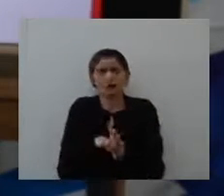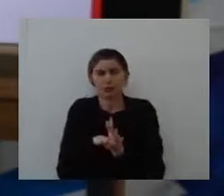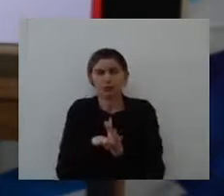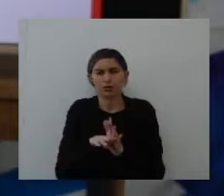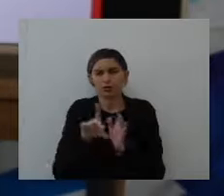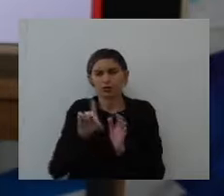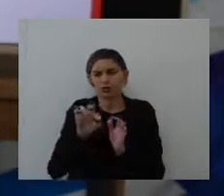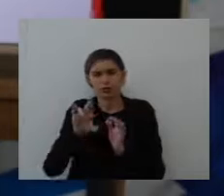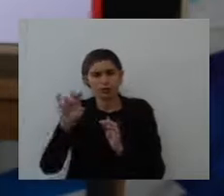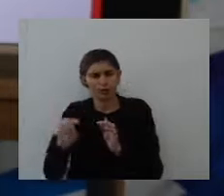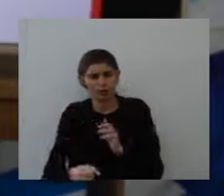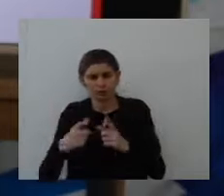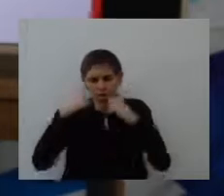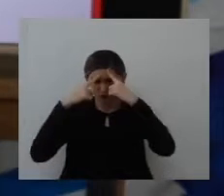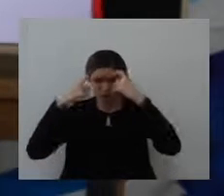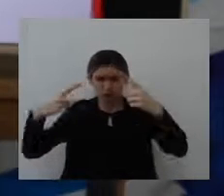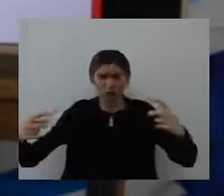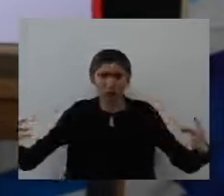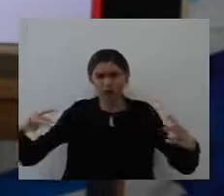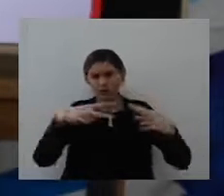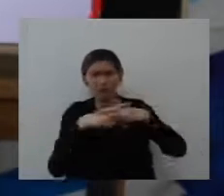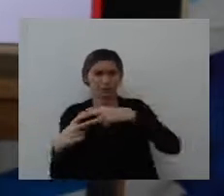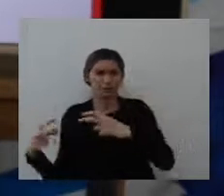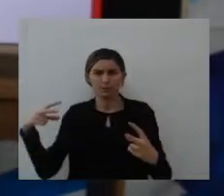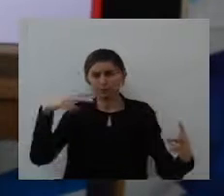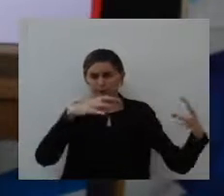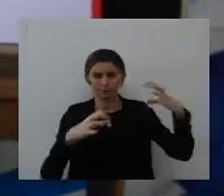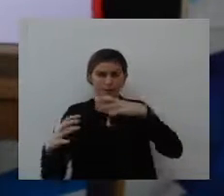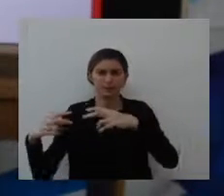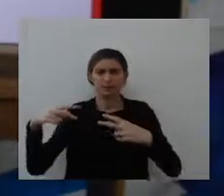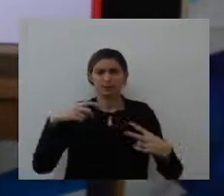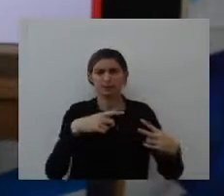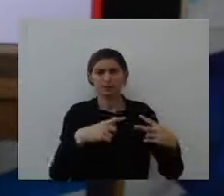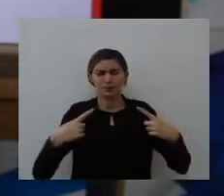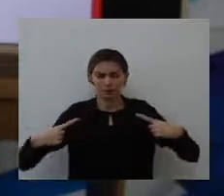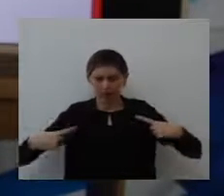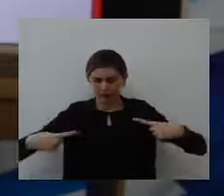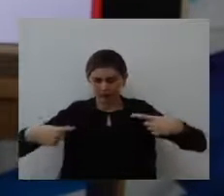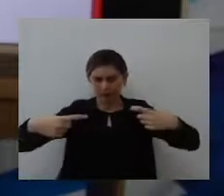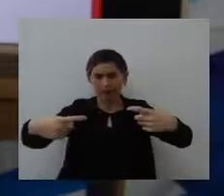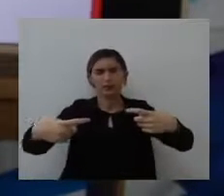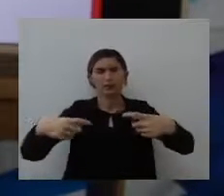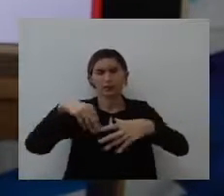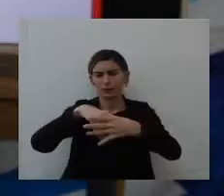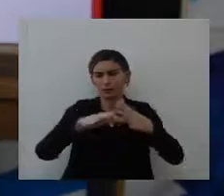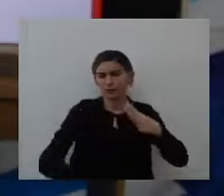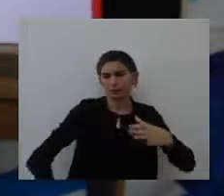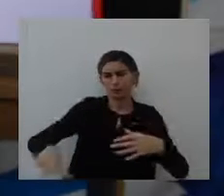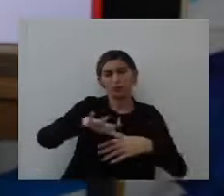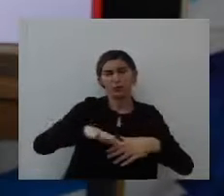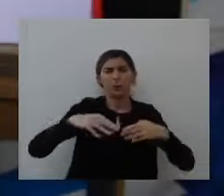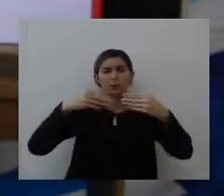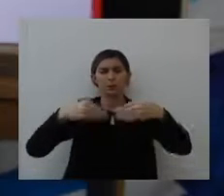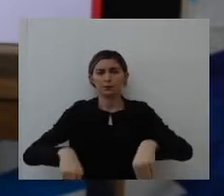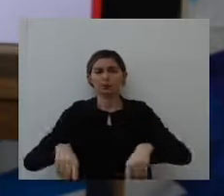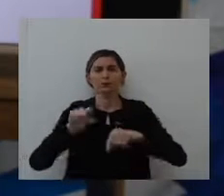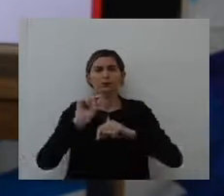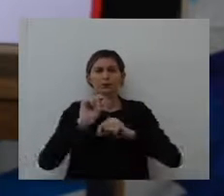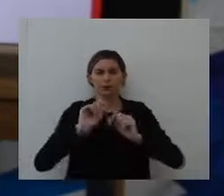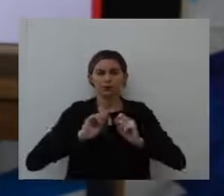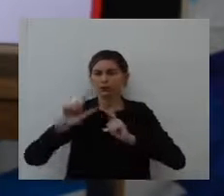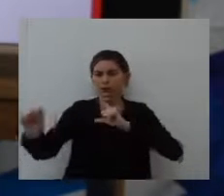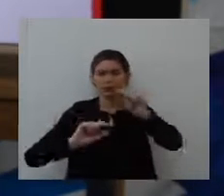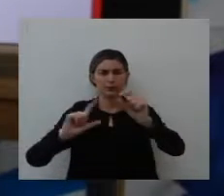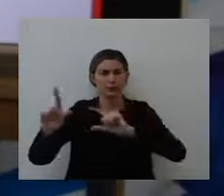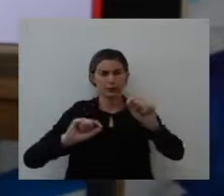a violência desses combates, a violência dessa introdução desse povo dentro do território, causou uma dispersão